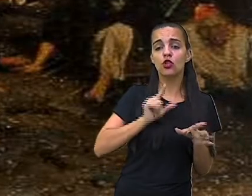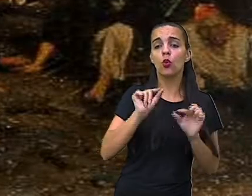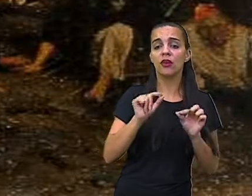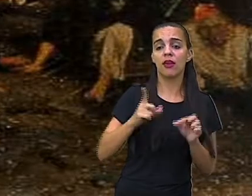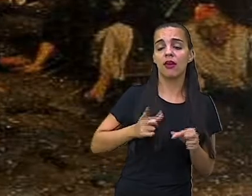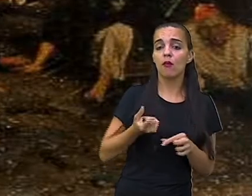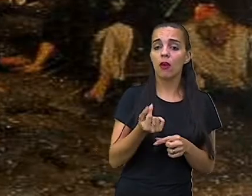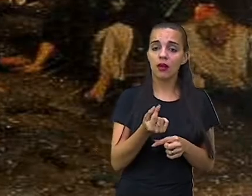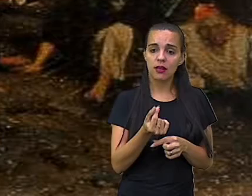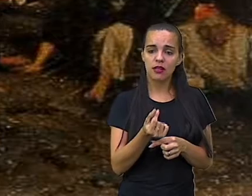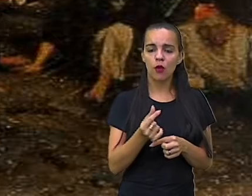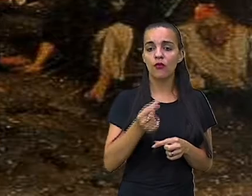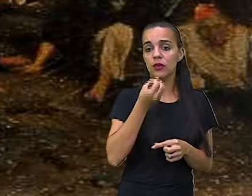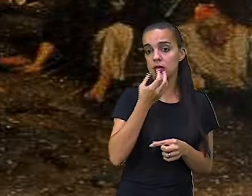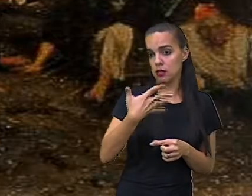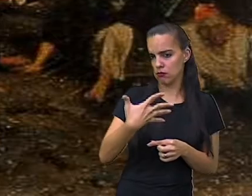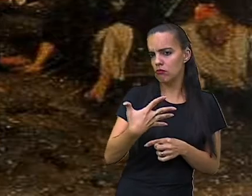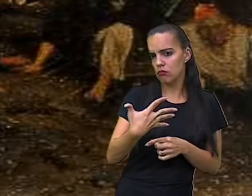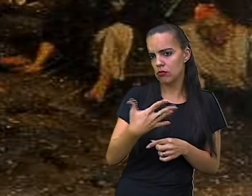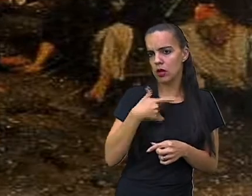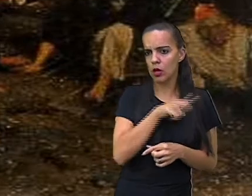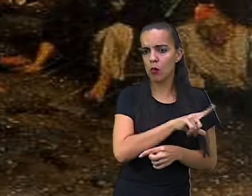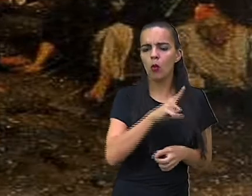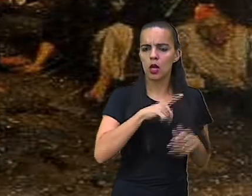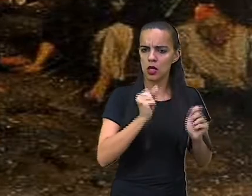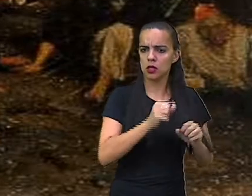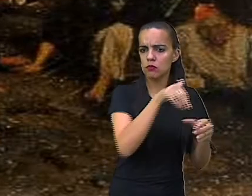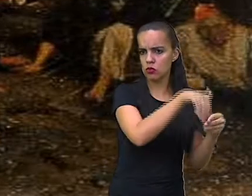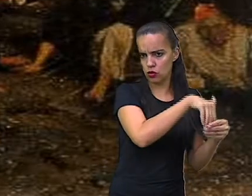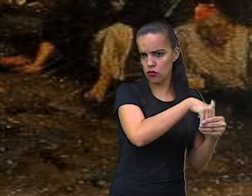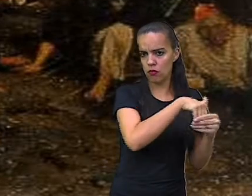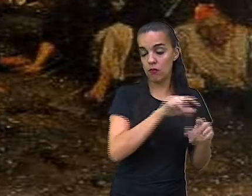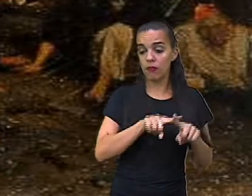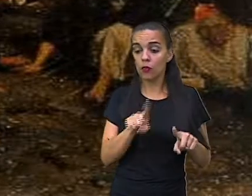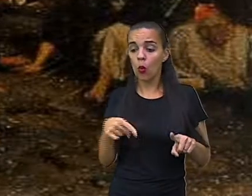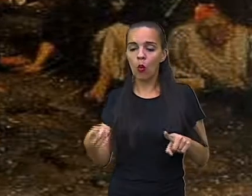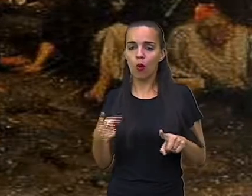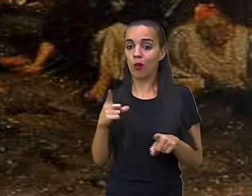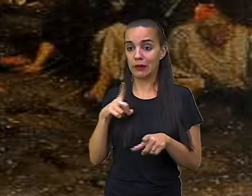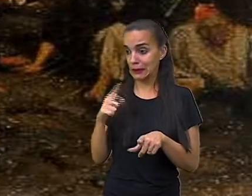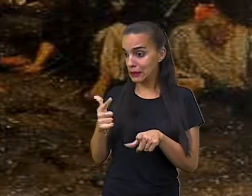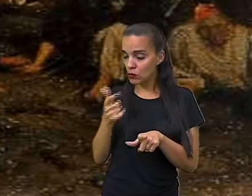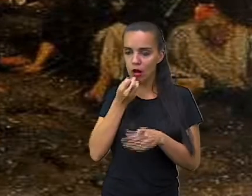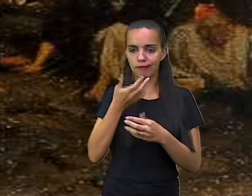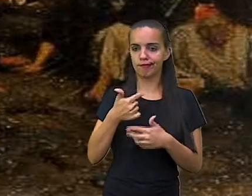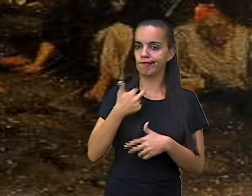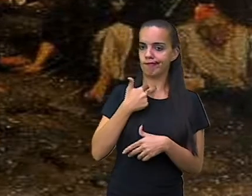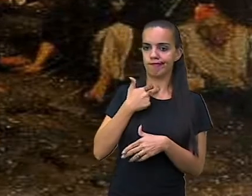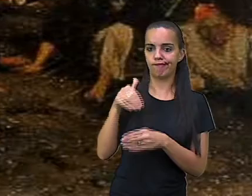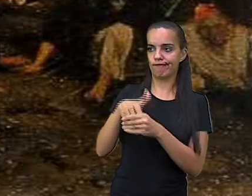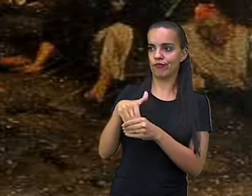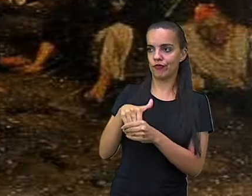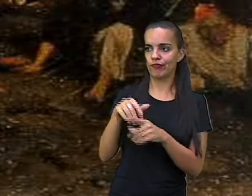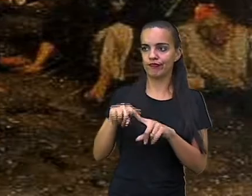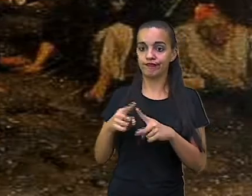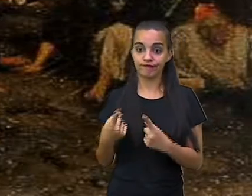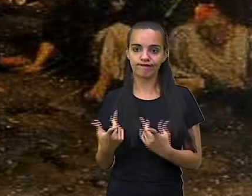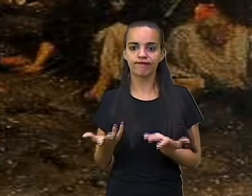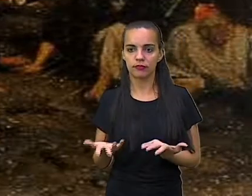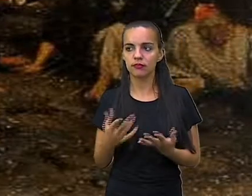pela reforma agrária e pelo sufrágio universal, socialistas, que foram garantidos pela